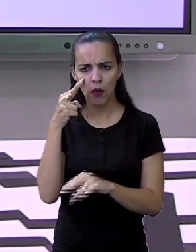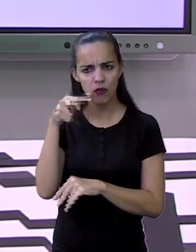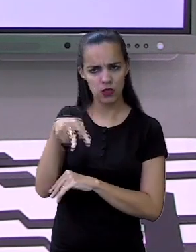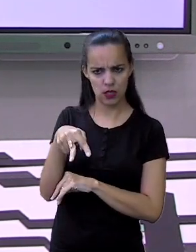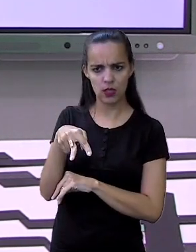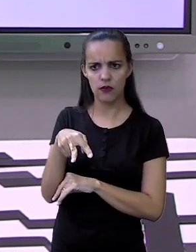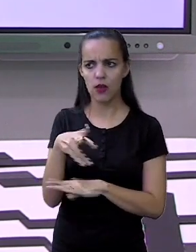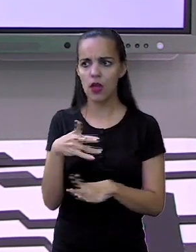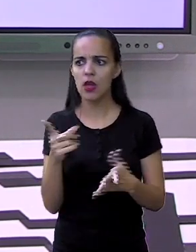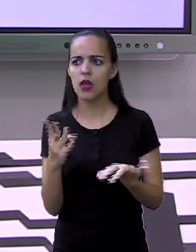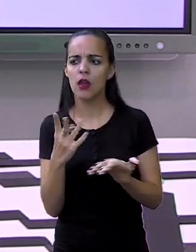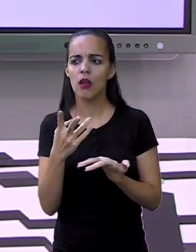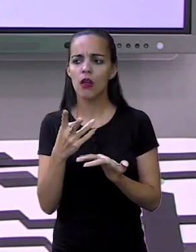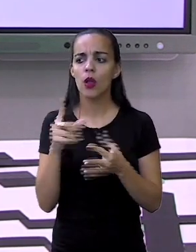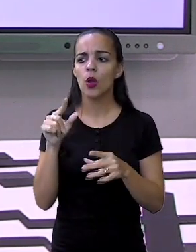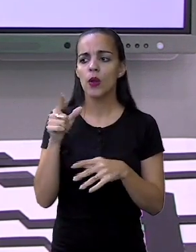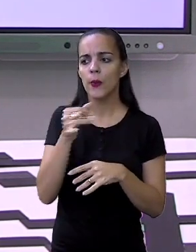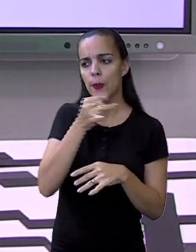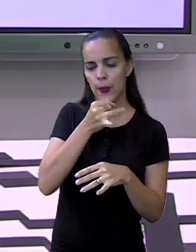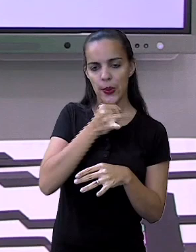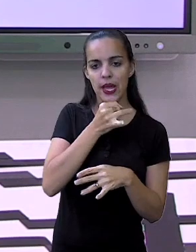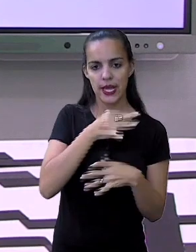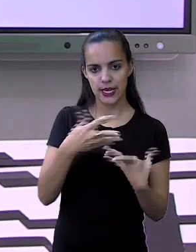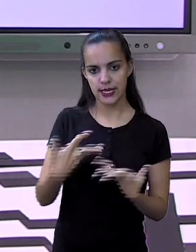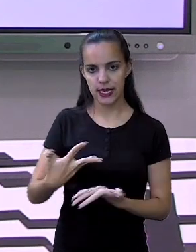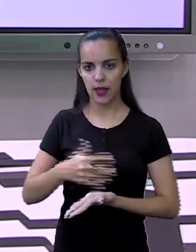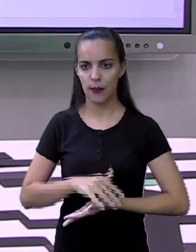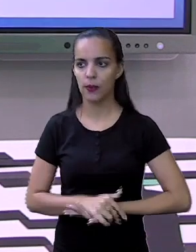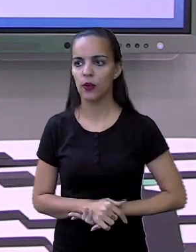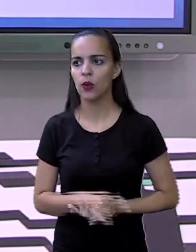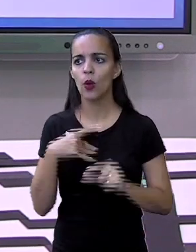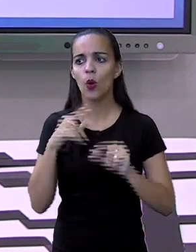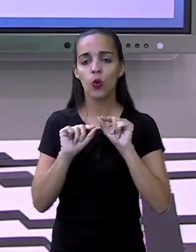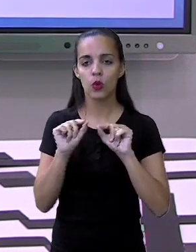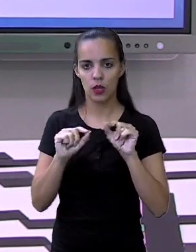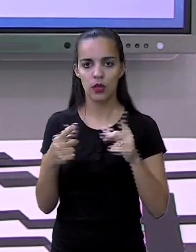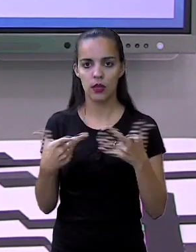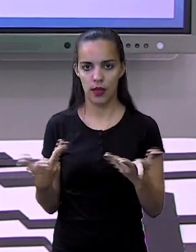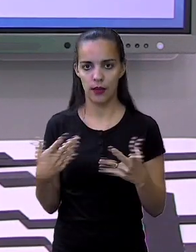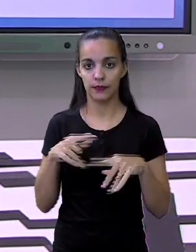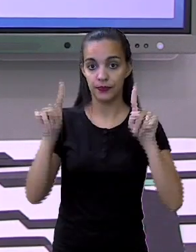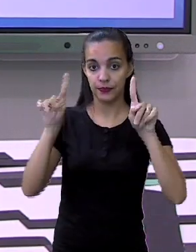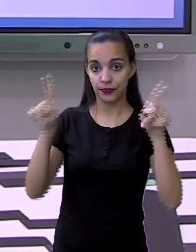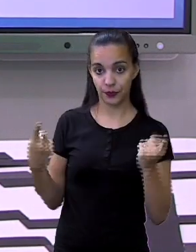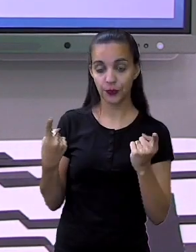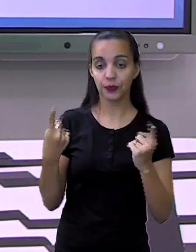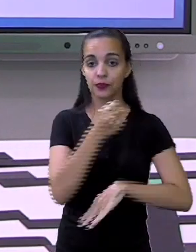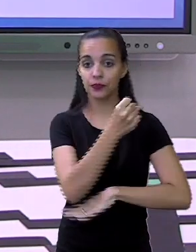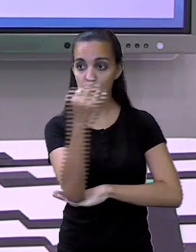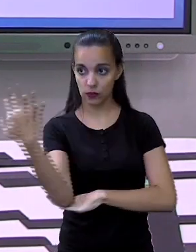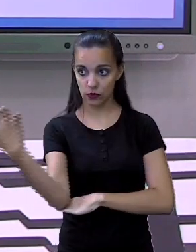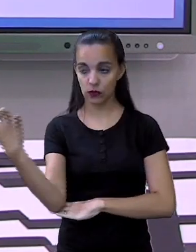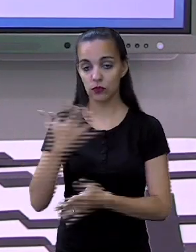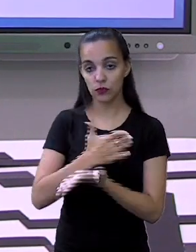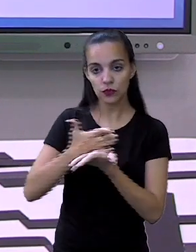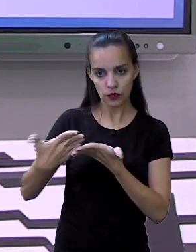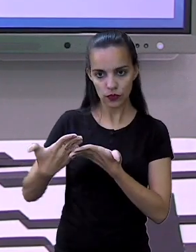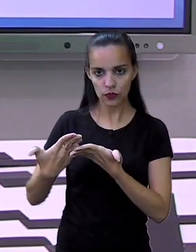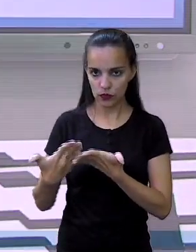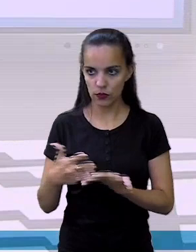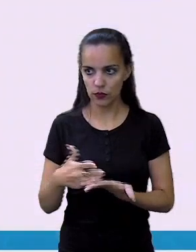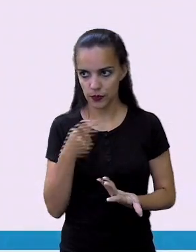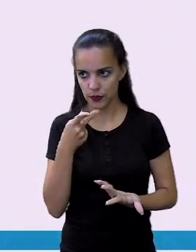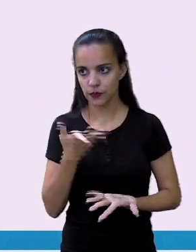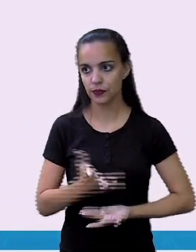figuras e à medida do possível eu vou estar mostrando a diferença de uma para a outra. Mas vamos começar com